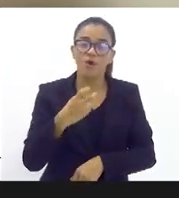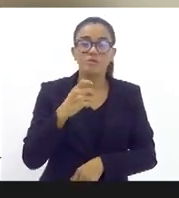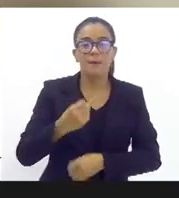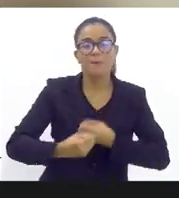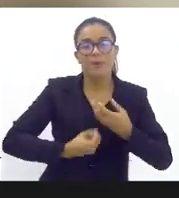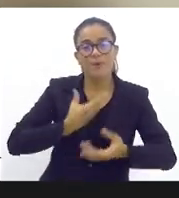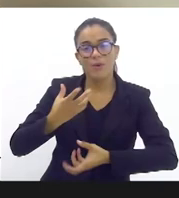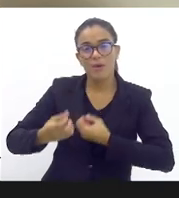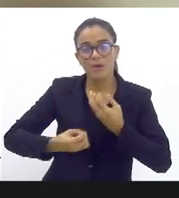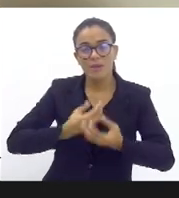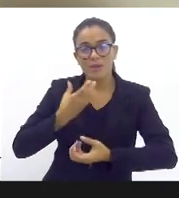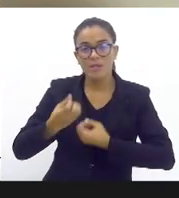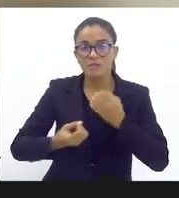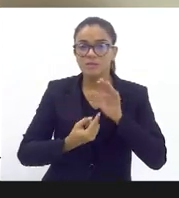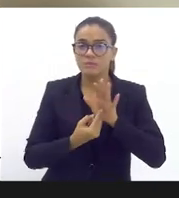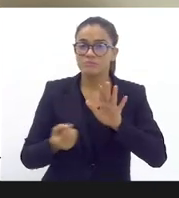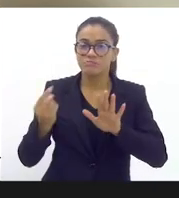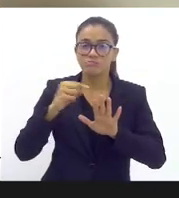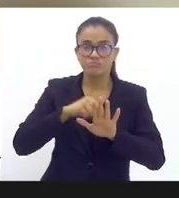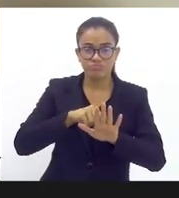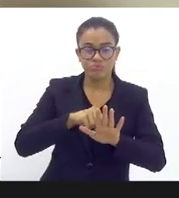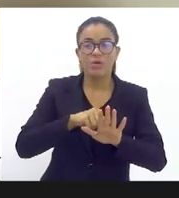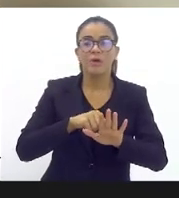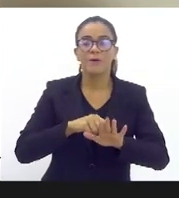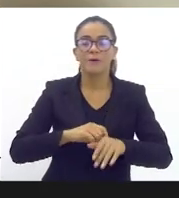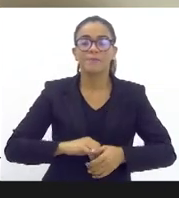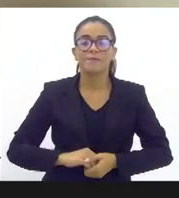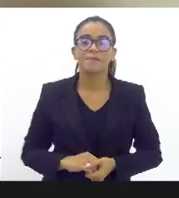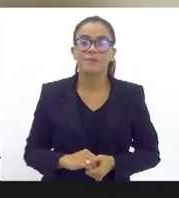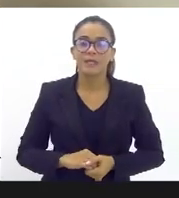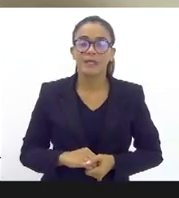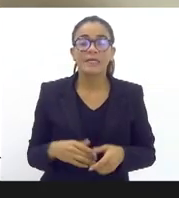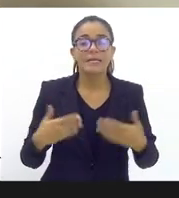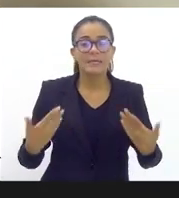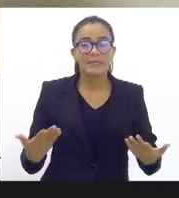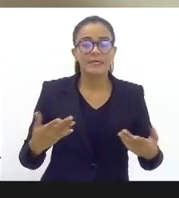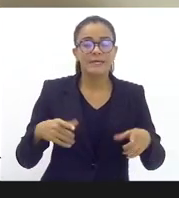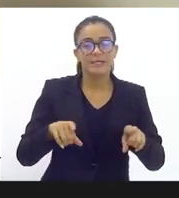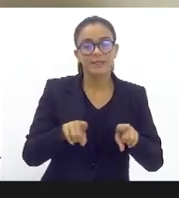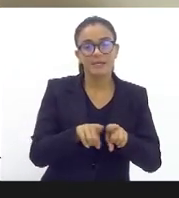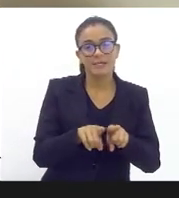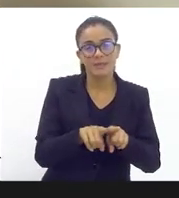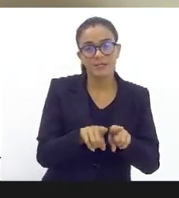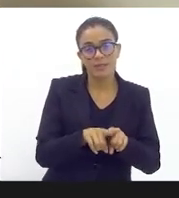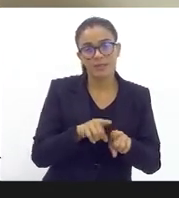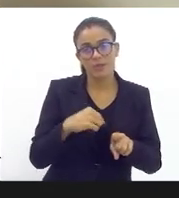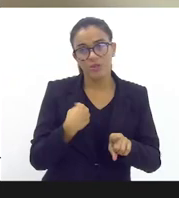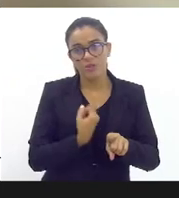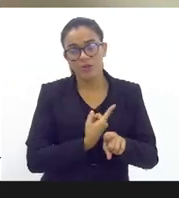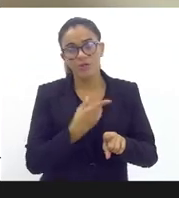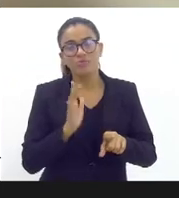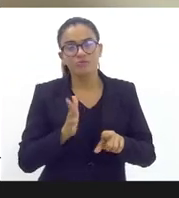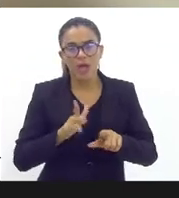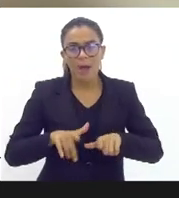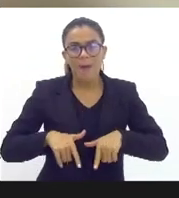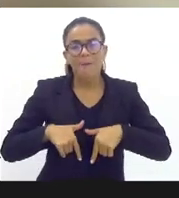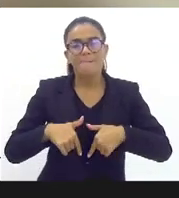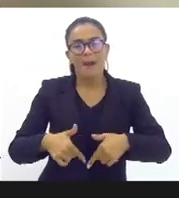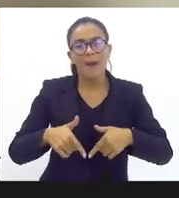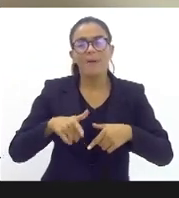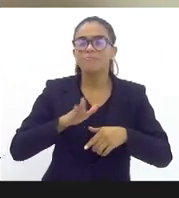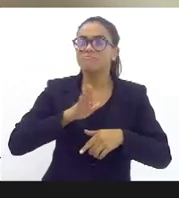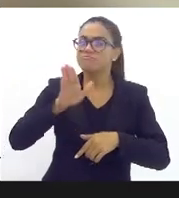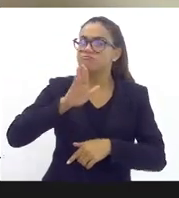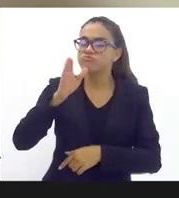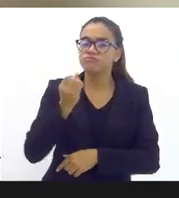poesia, através da equipe da Elisa Lucinda. E nós já fizemos várias edições pelo Brasil